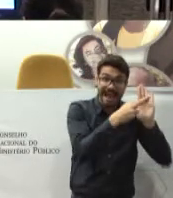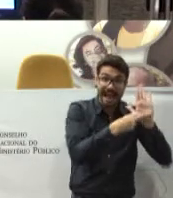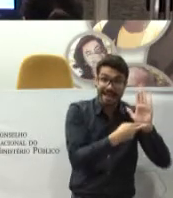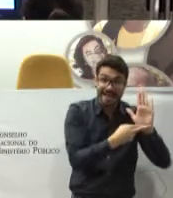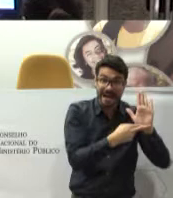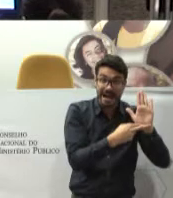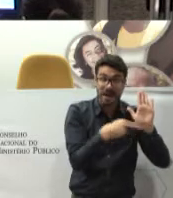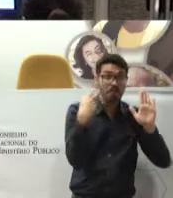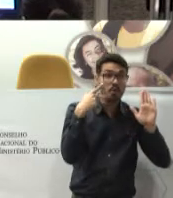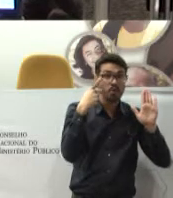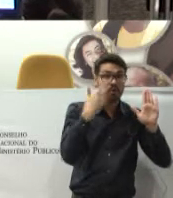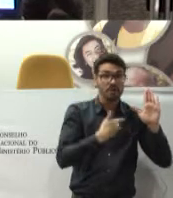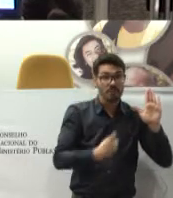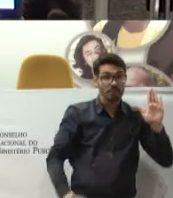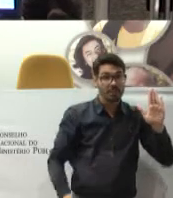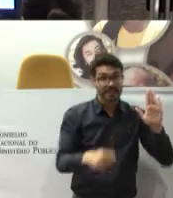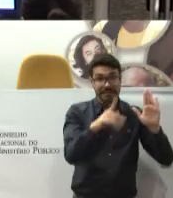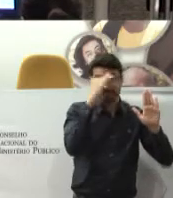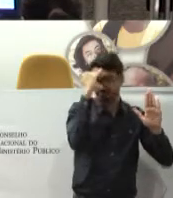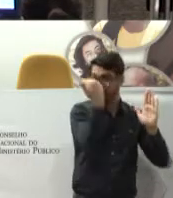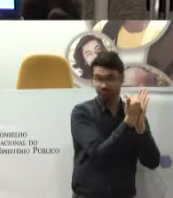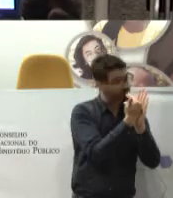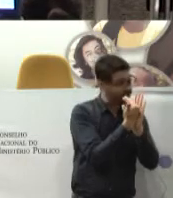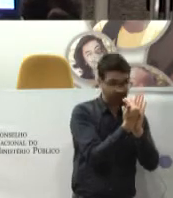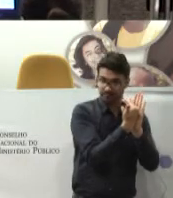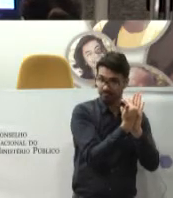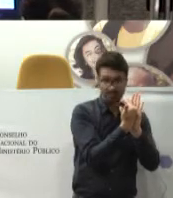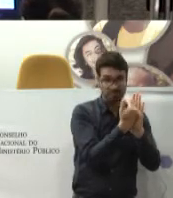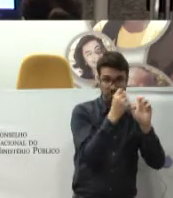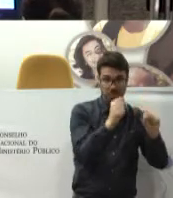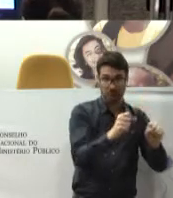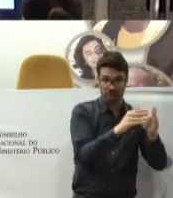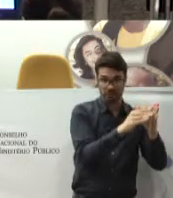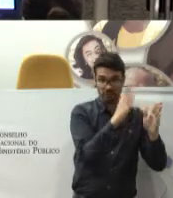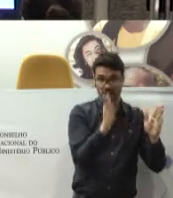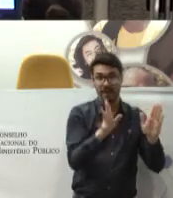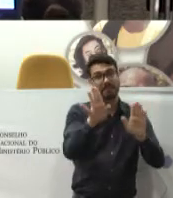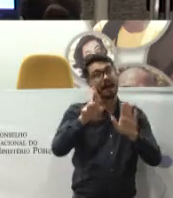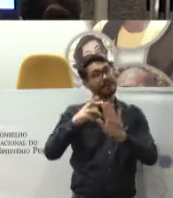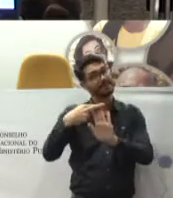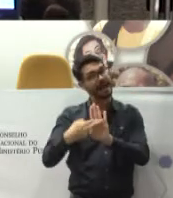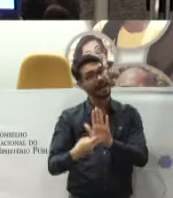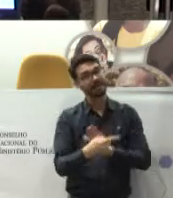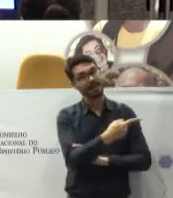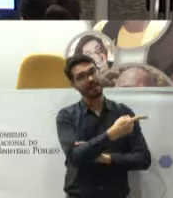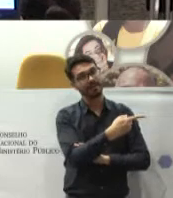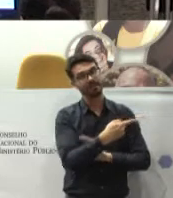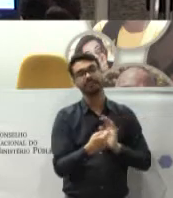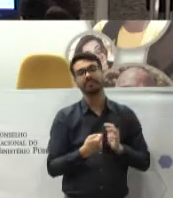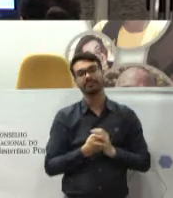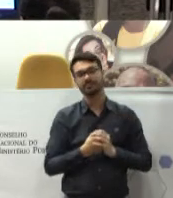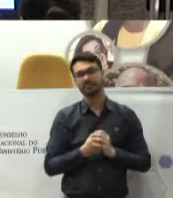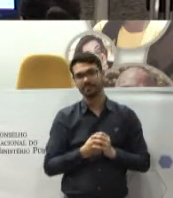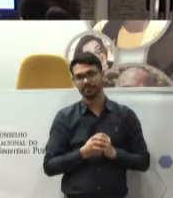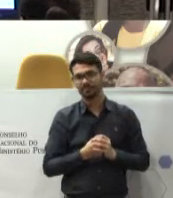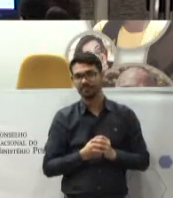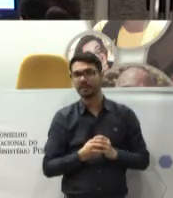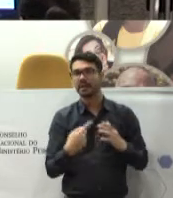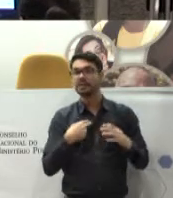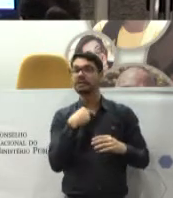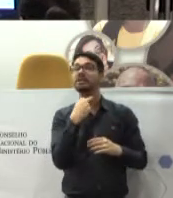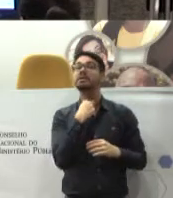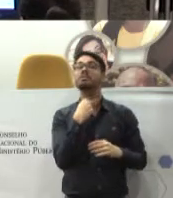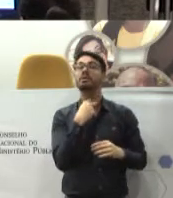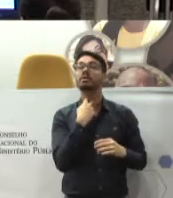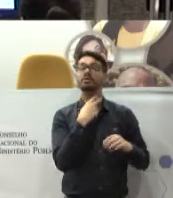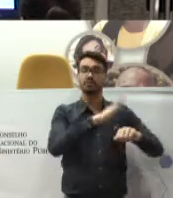política pública. Você pode prescrever fora? Pode, fundamentadamente. Digo, porque veja, não posso tirar a autoridade do